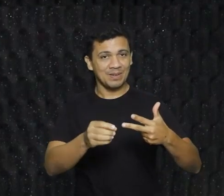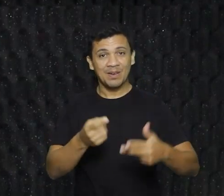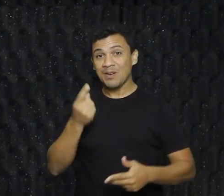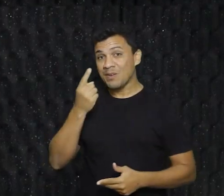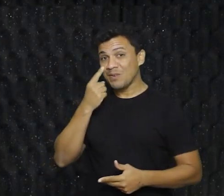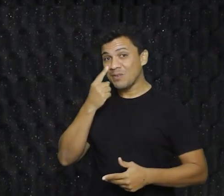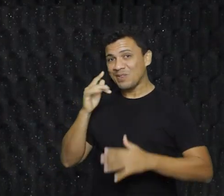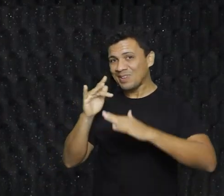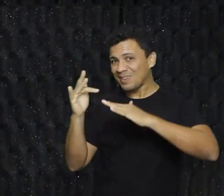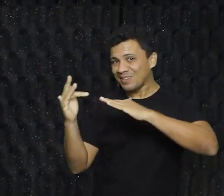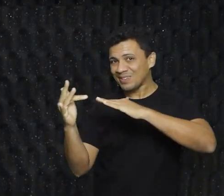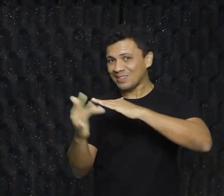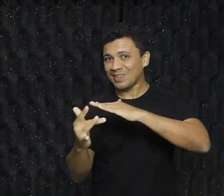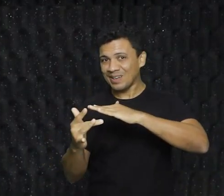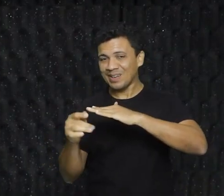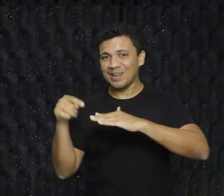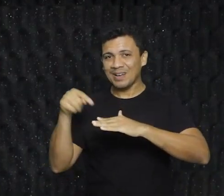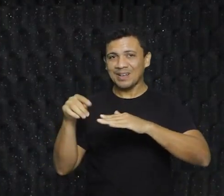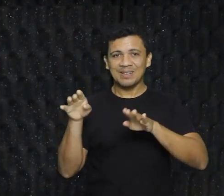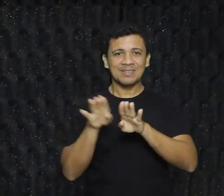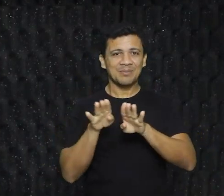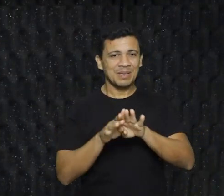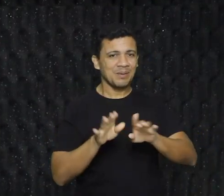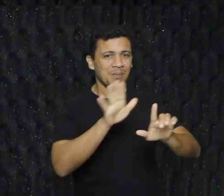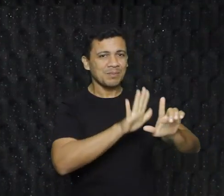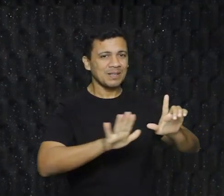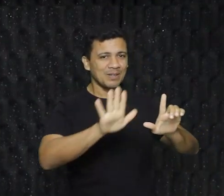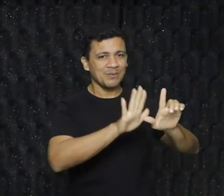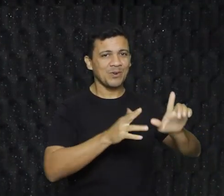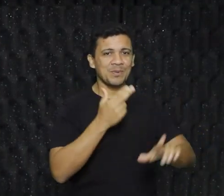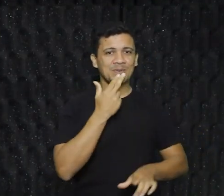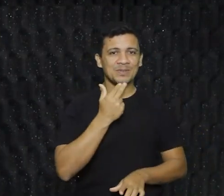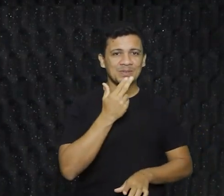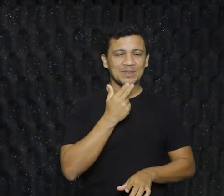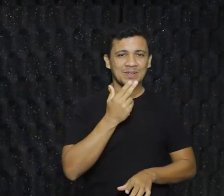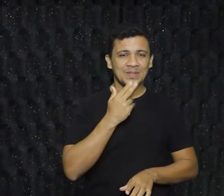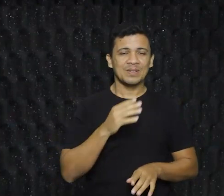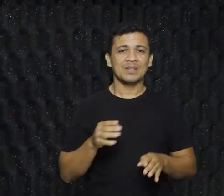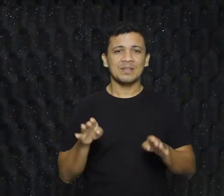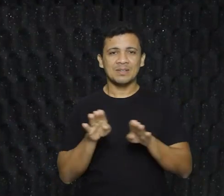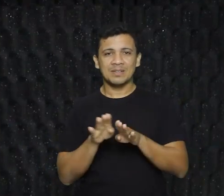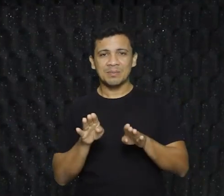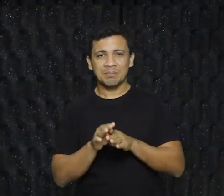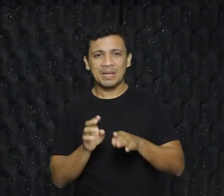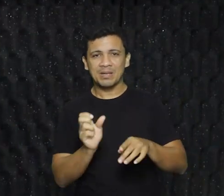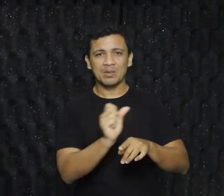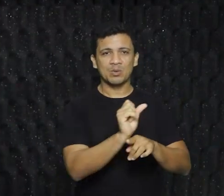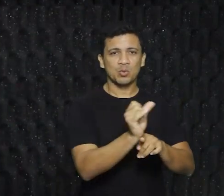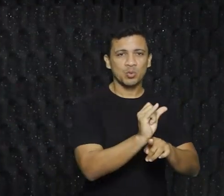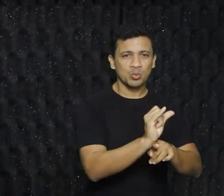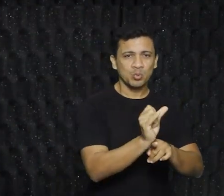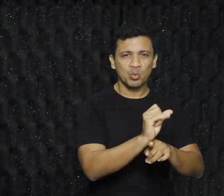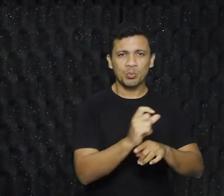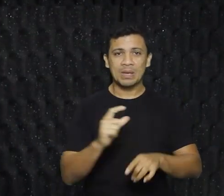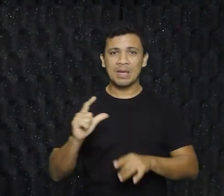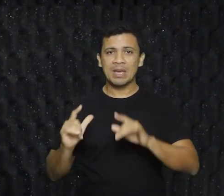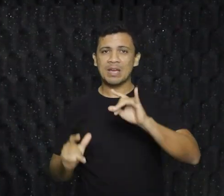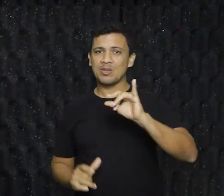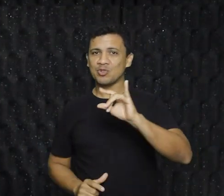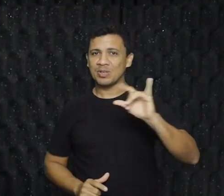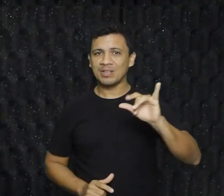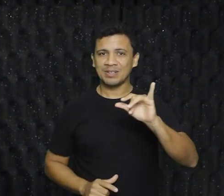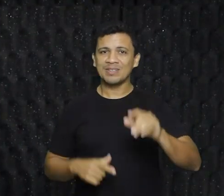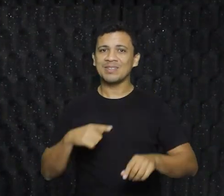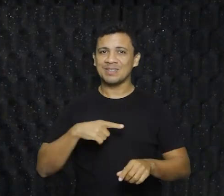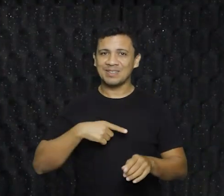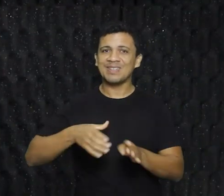redes sociais, dá uma olhada lá na plataforma Gonçalves Dias, no canal no YouTube, no Instagram, tem muita dica